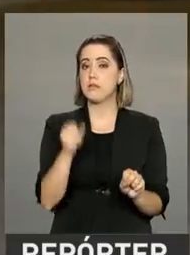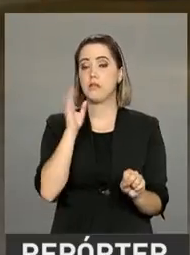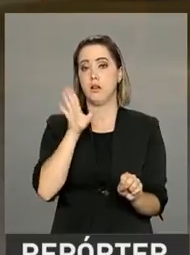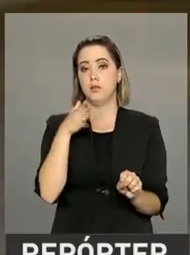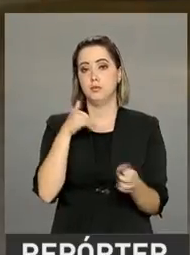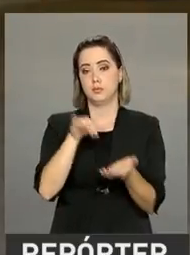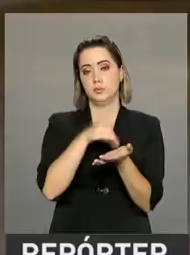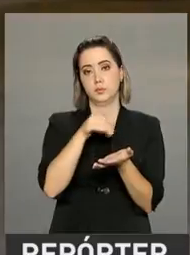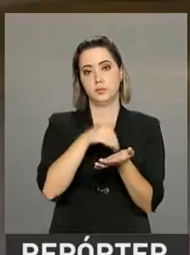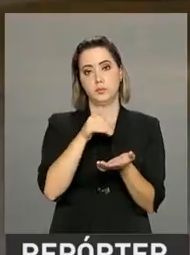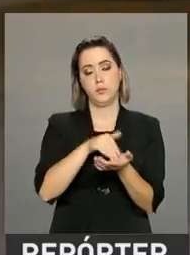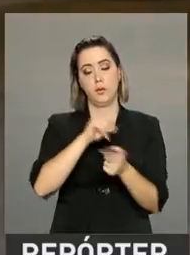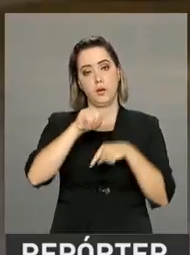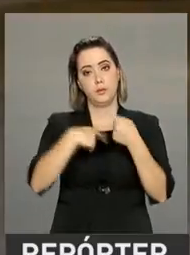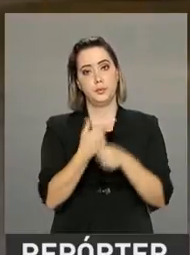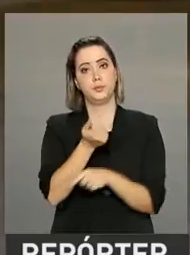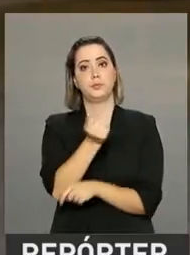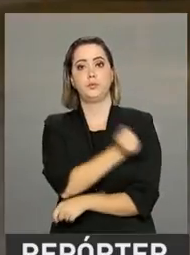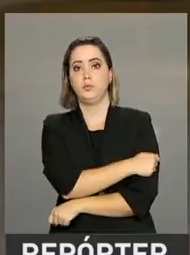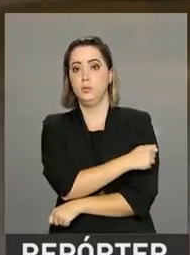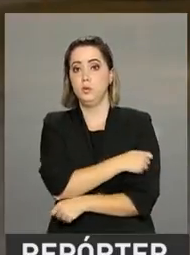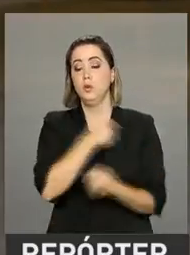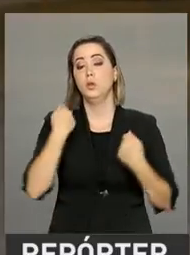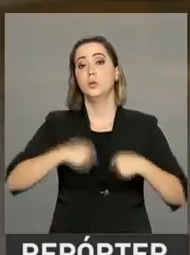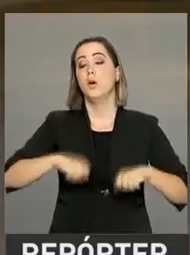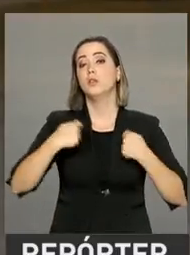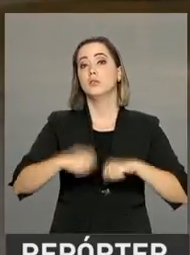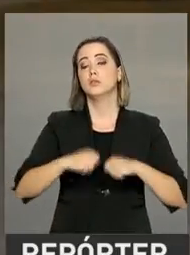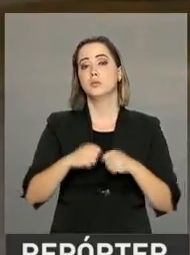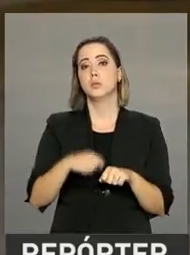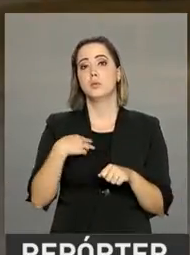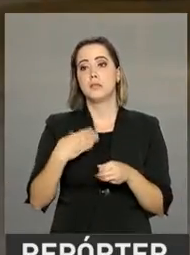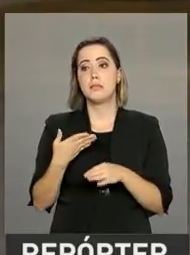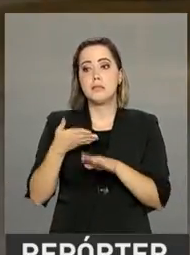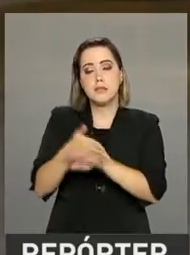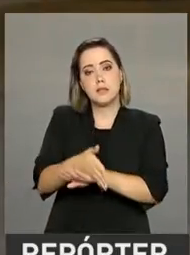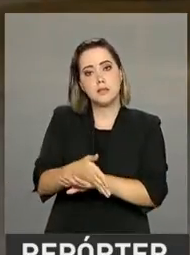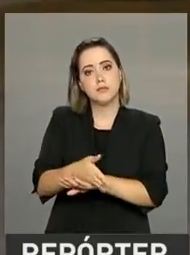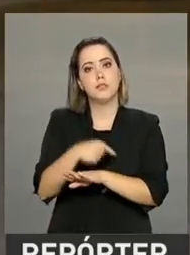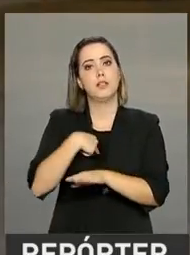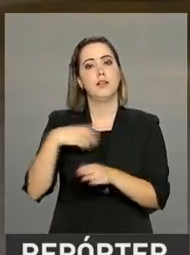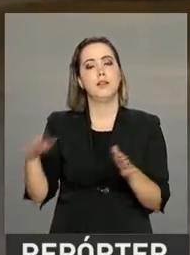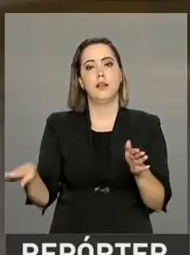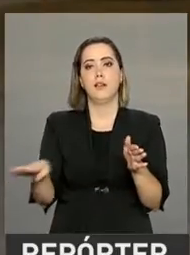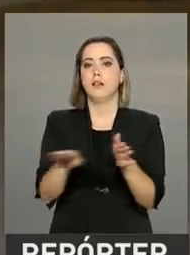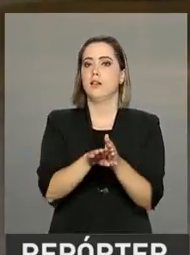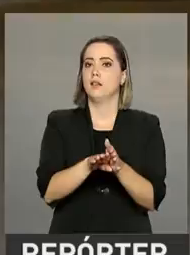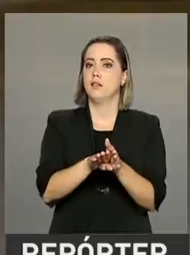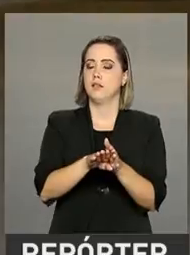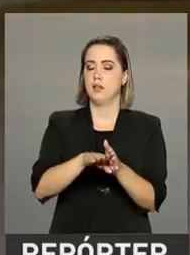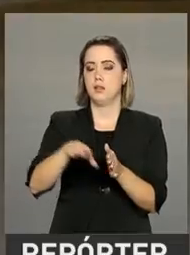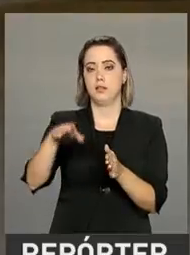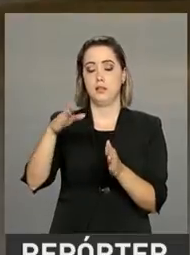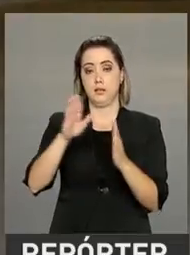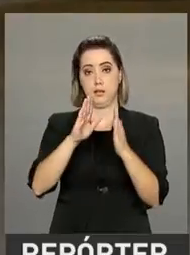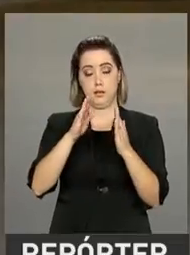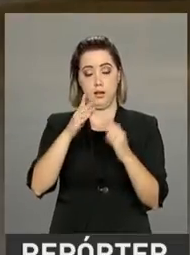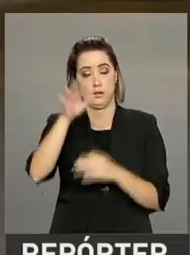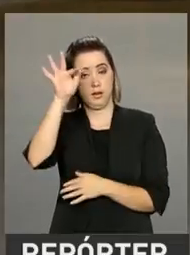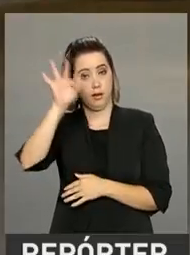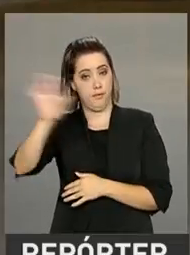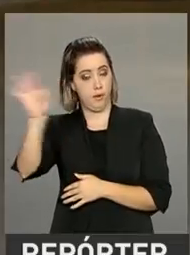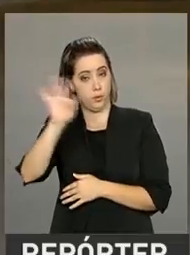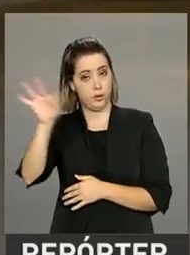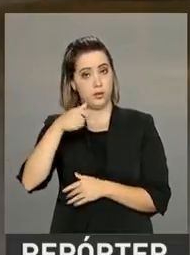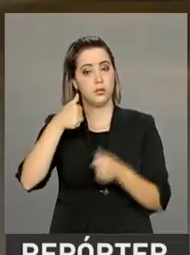de inscrição o estudante deve validar as informações na faculdade em que está matriculado o fies financia o curso